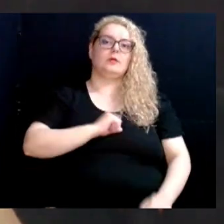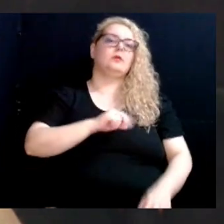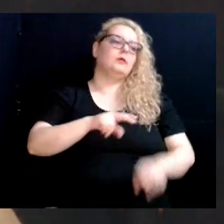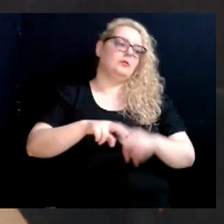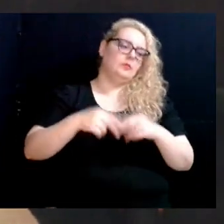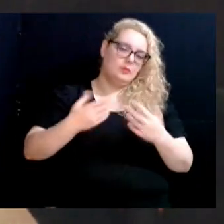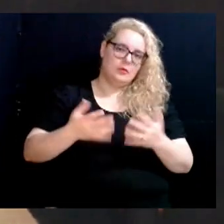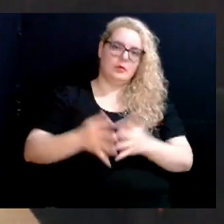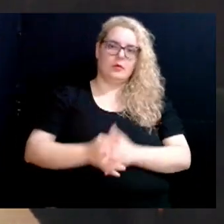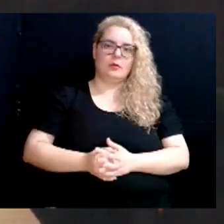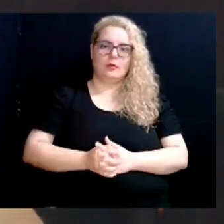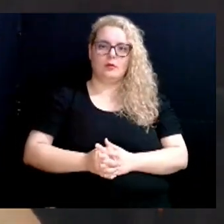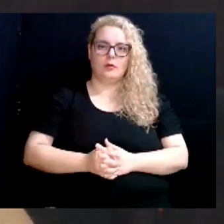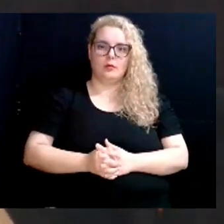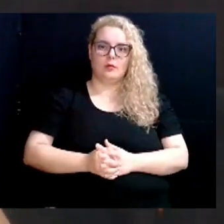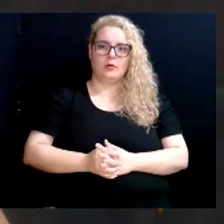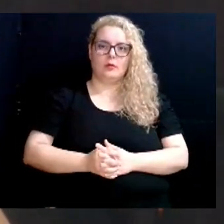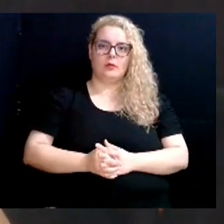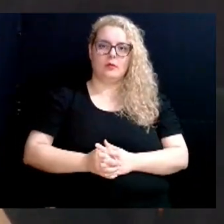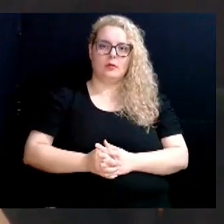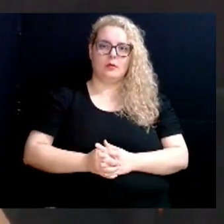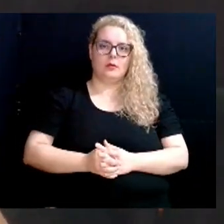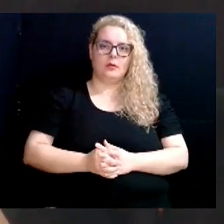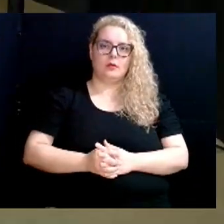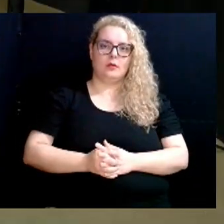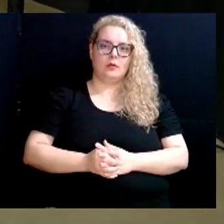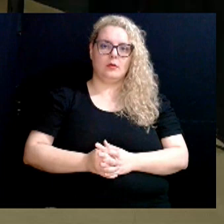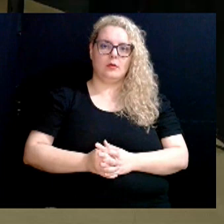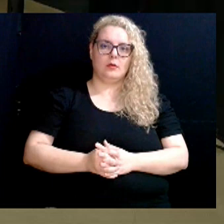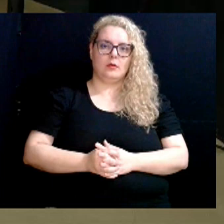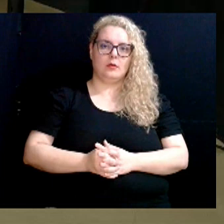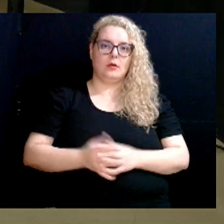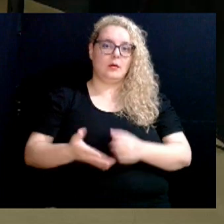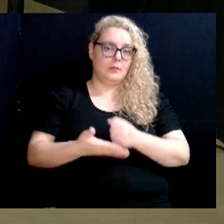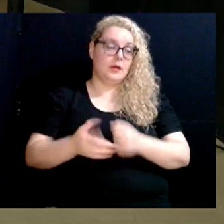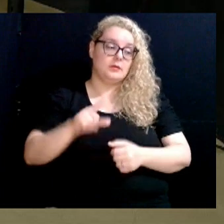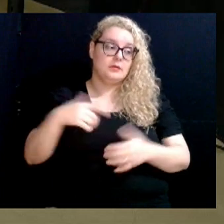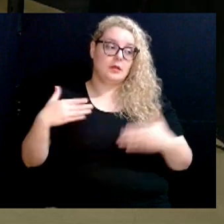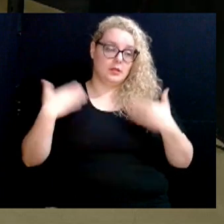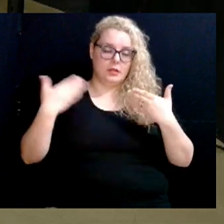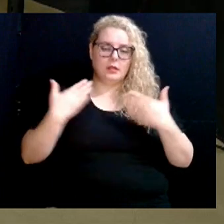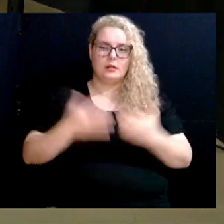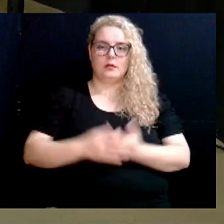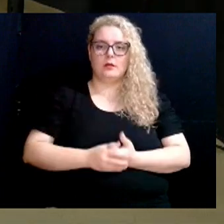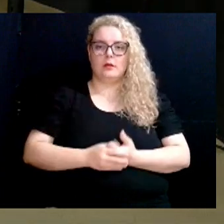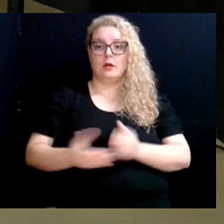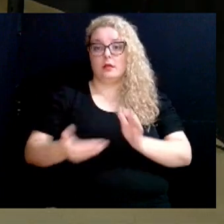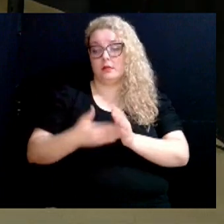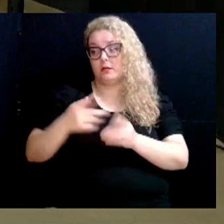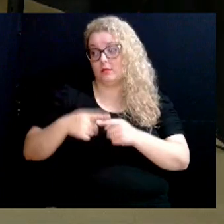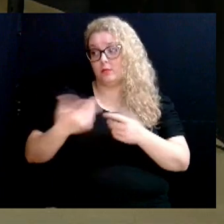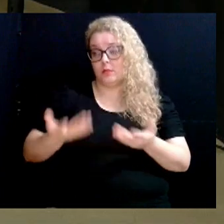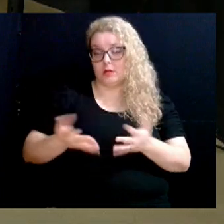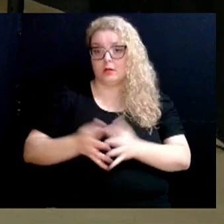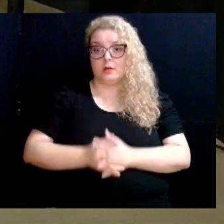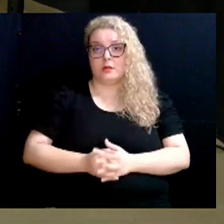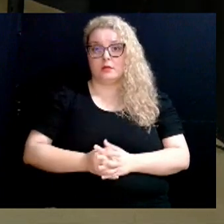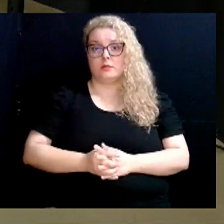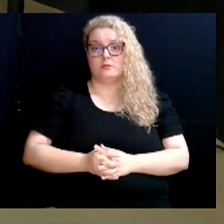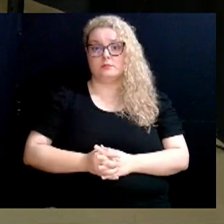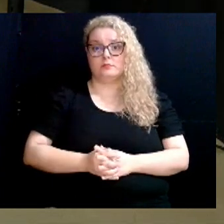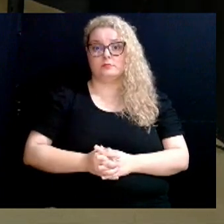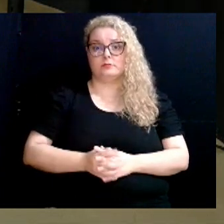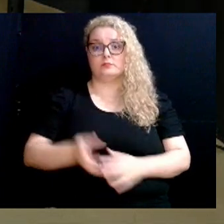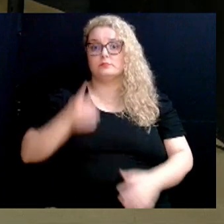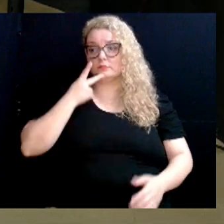a emoção da alegria que eu comentei. Sim, e até porque também as pessoas, às vezes você falou da